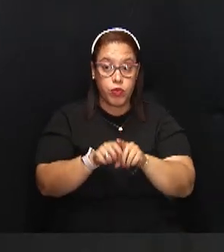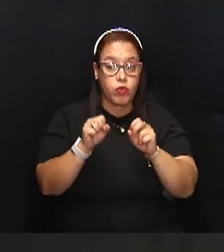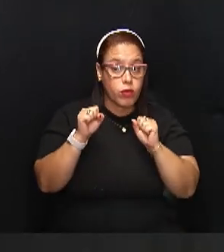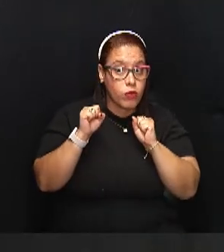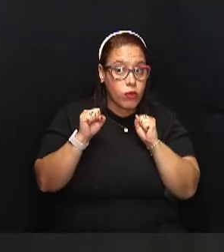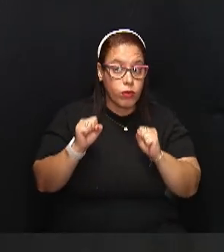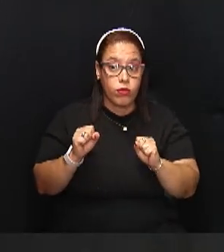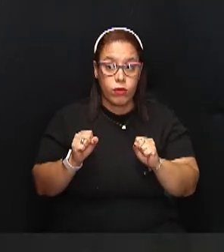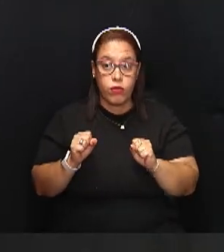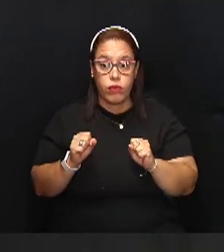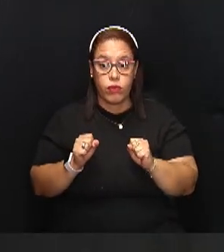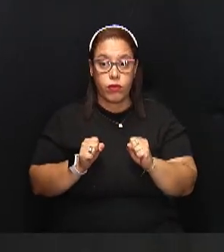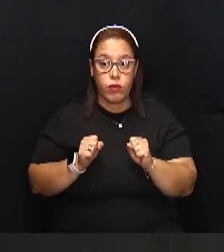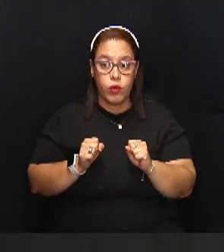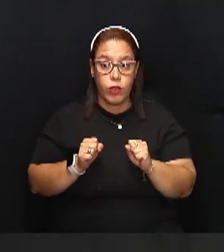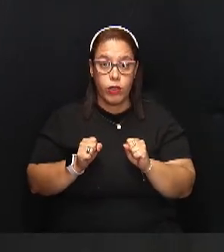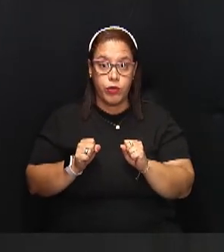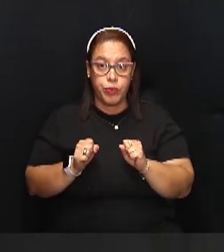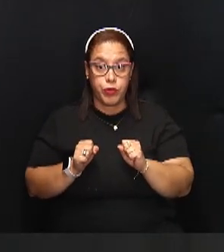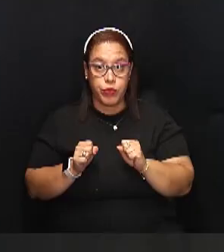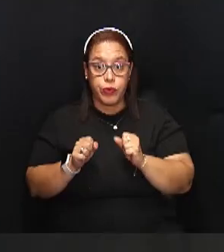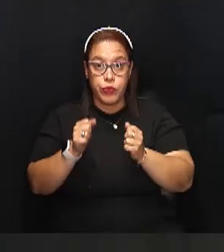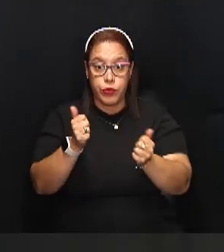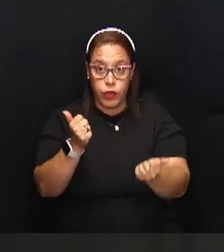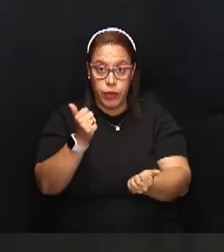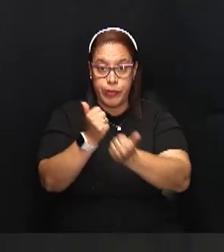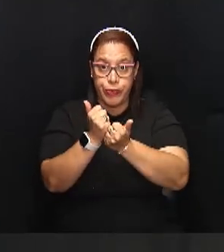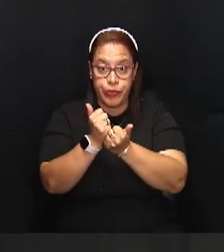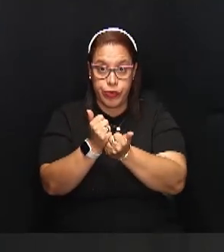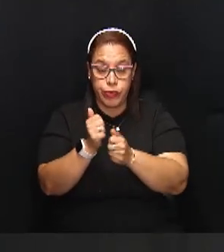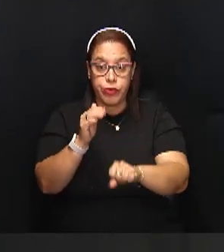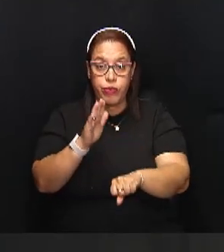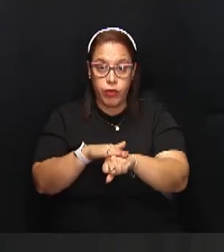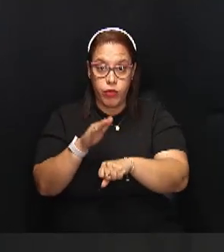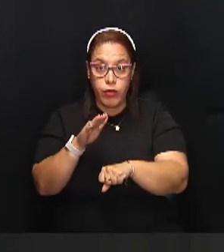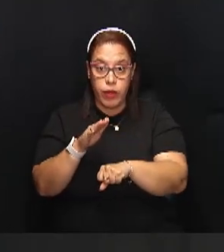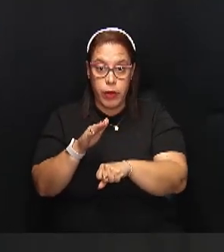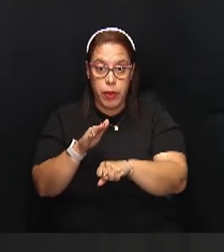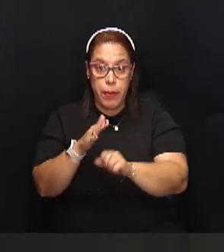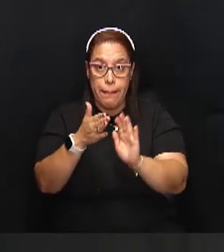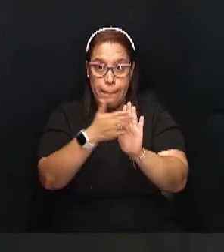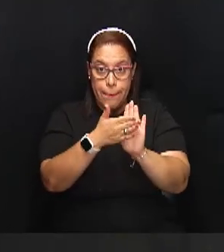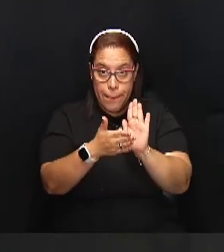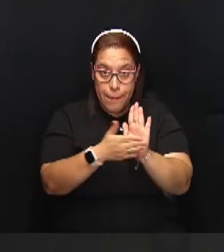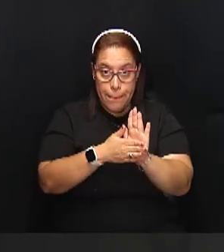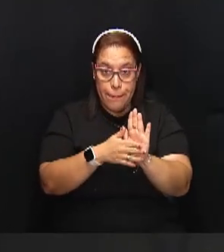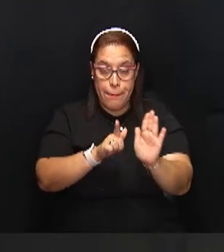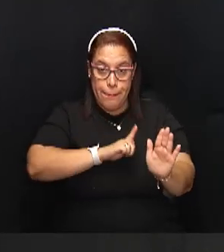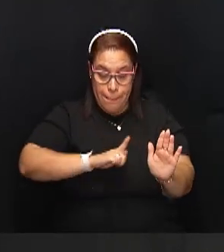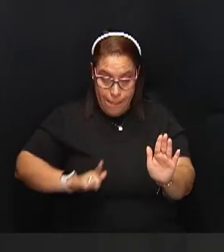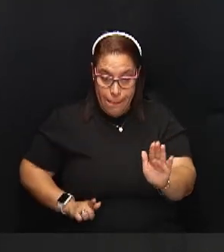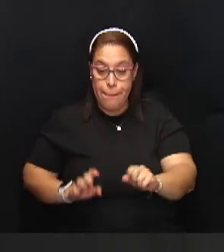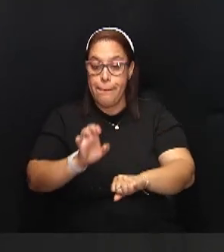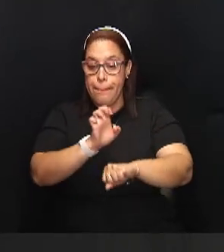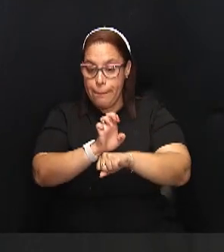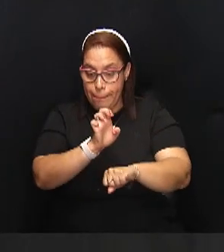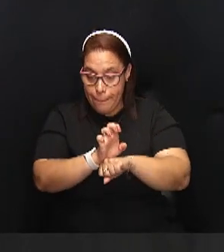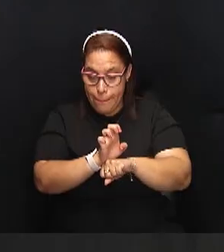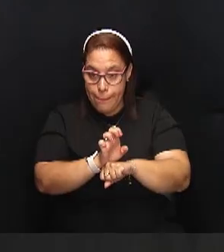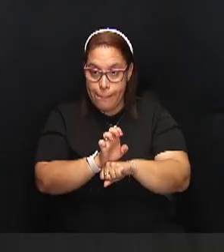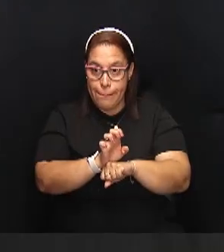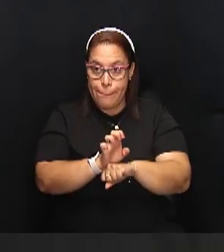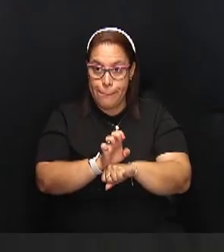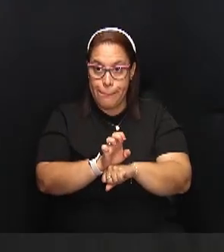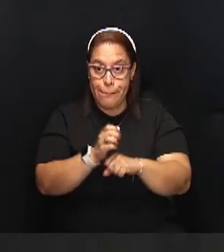pudesse ter a parceria mais propositiva do governo estadual,